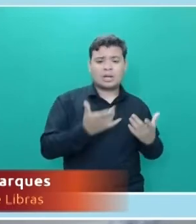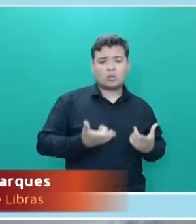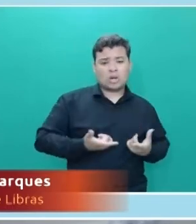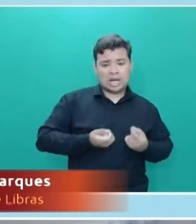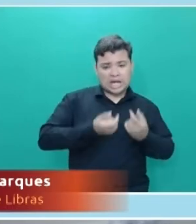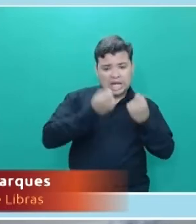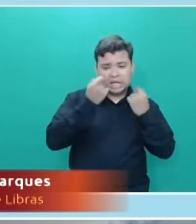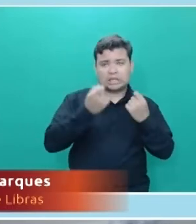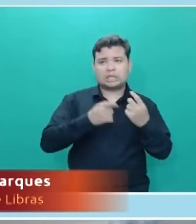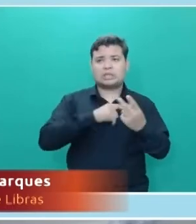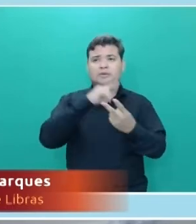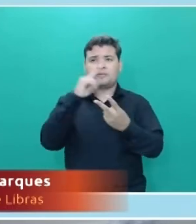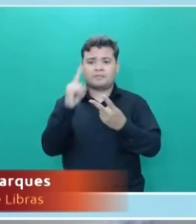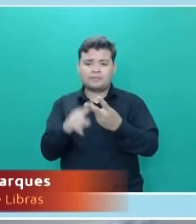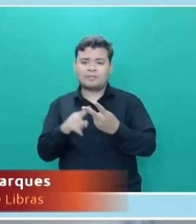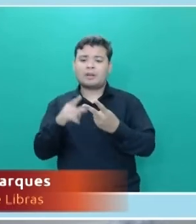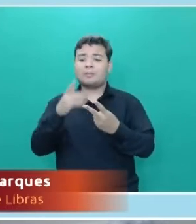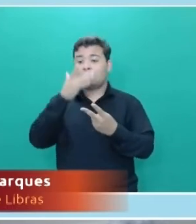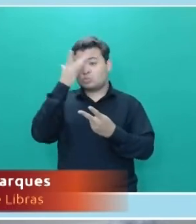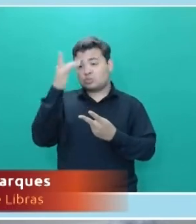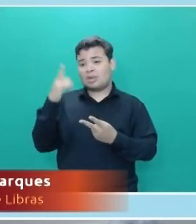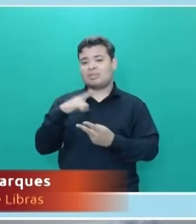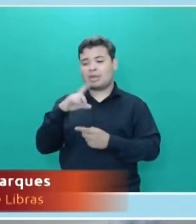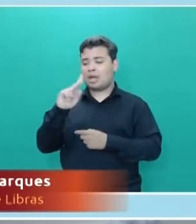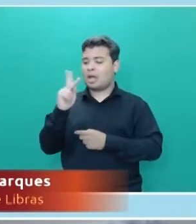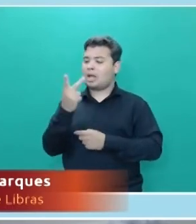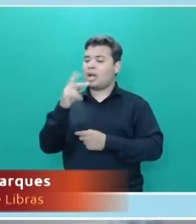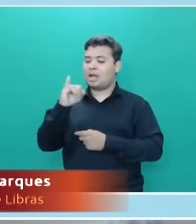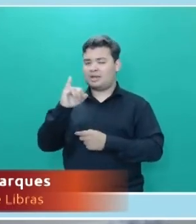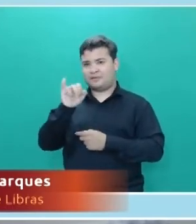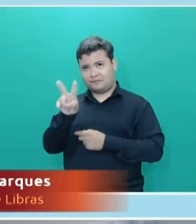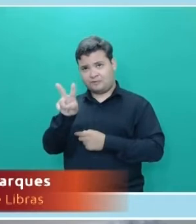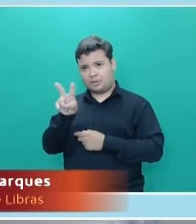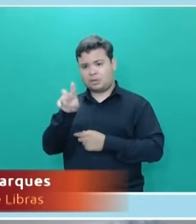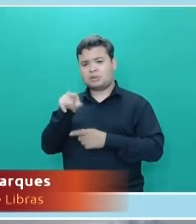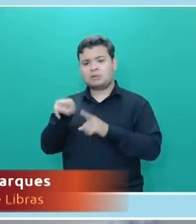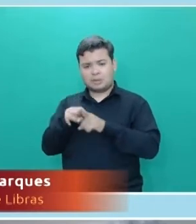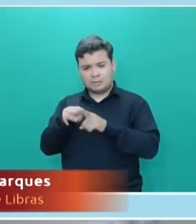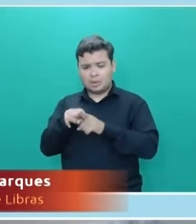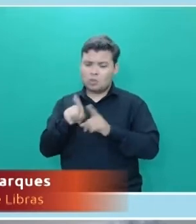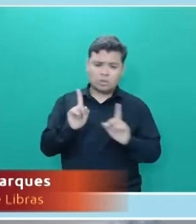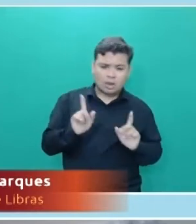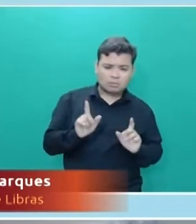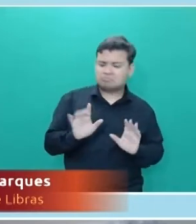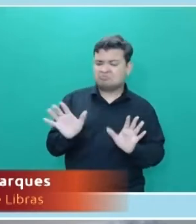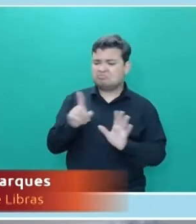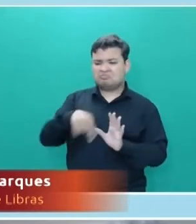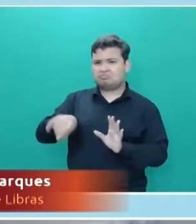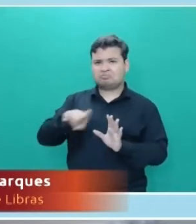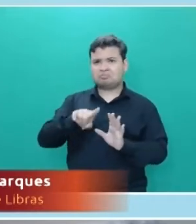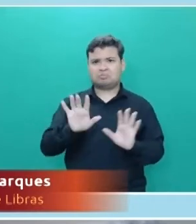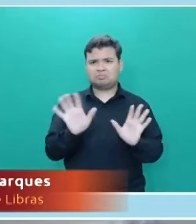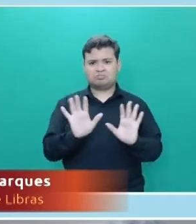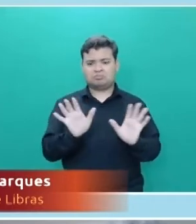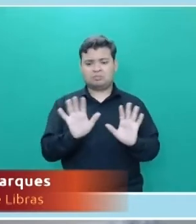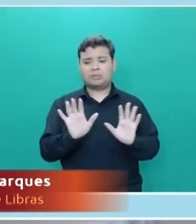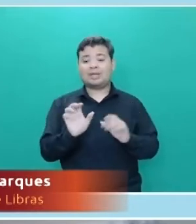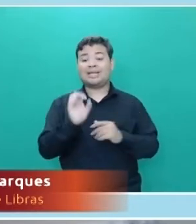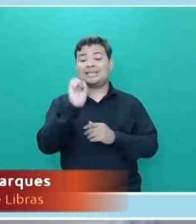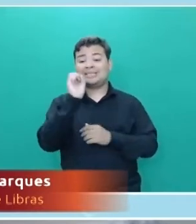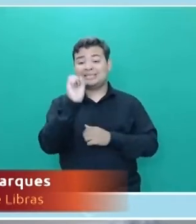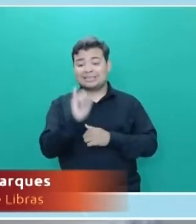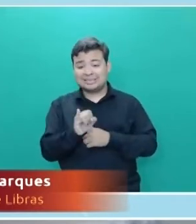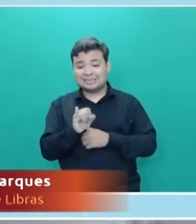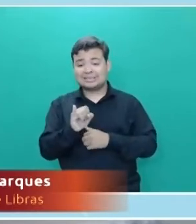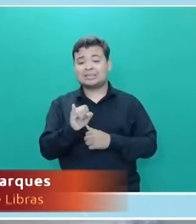que vivem com HIV, também estão nessa situação ou não? Para elas não é indicado? Não. Para elas, se elas